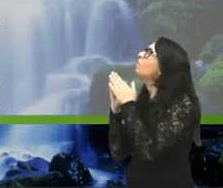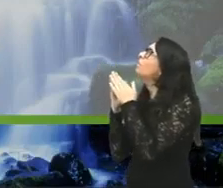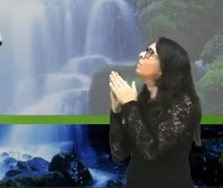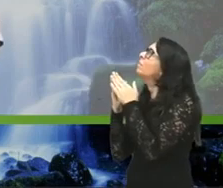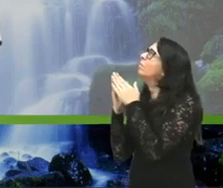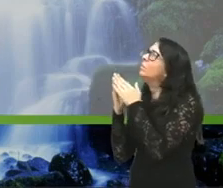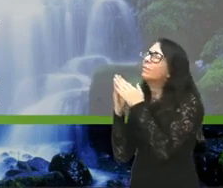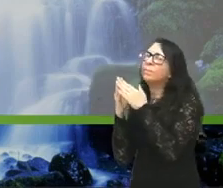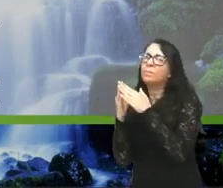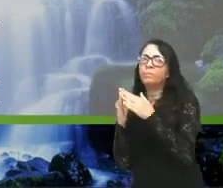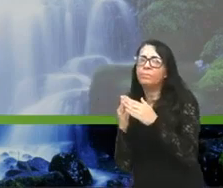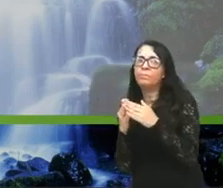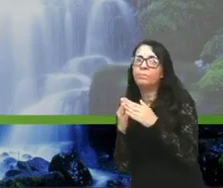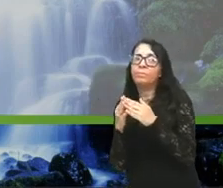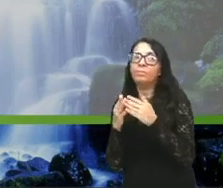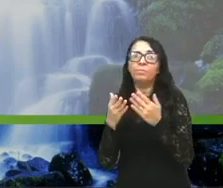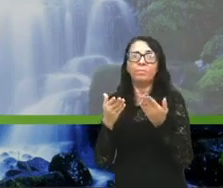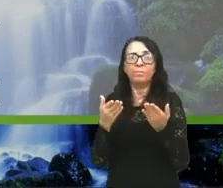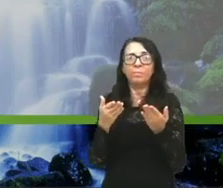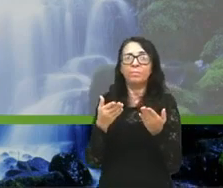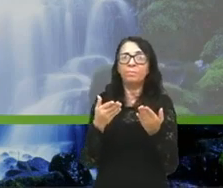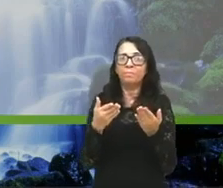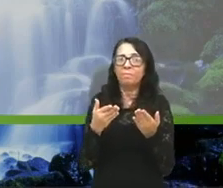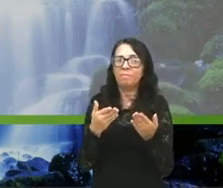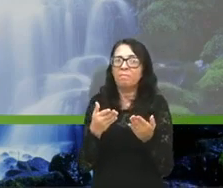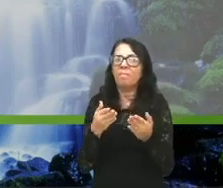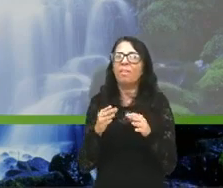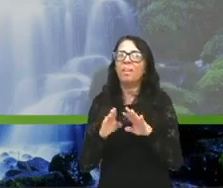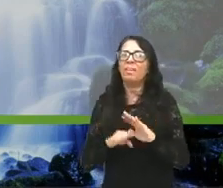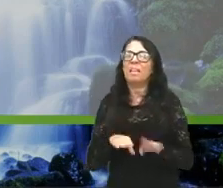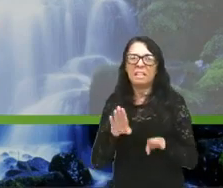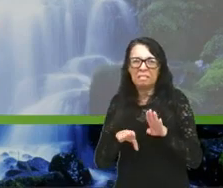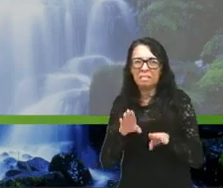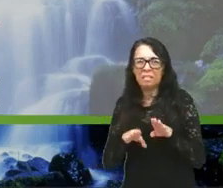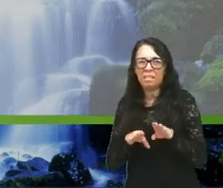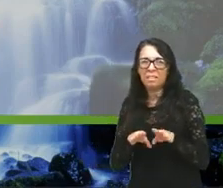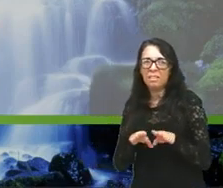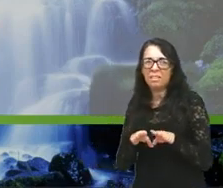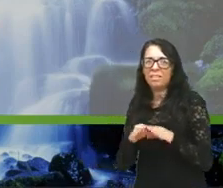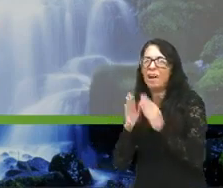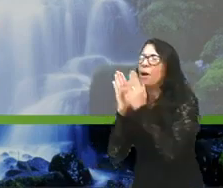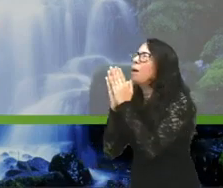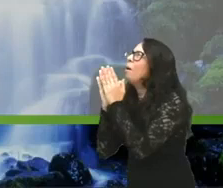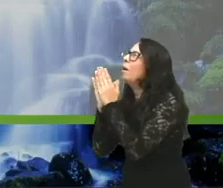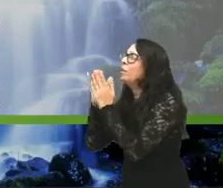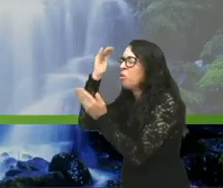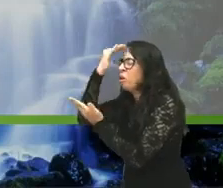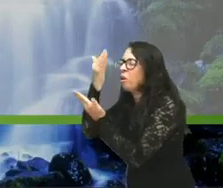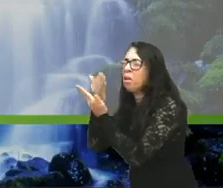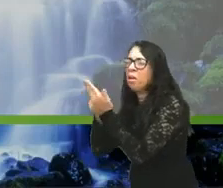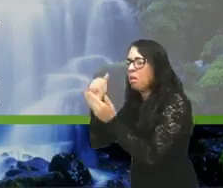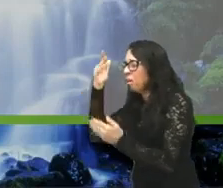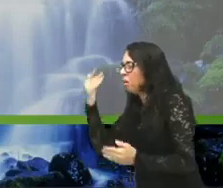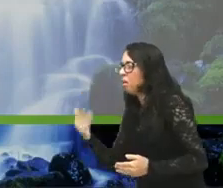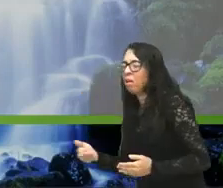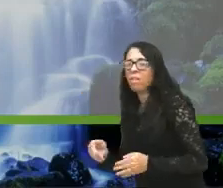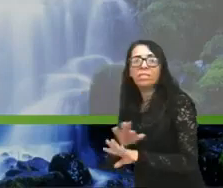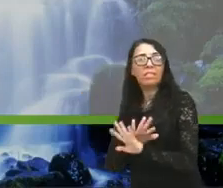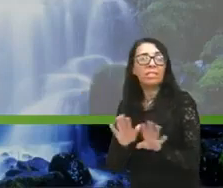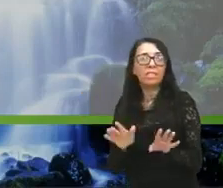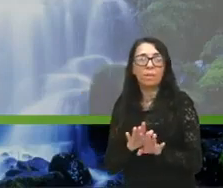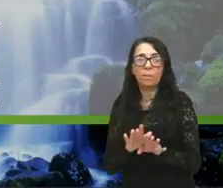mas impulsionados pelo diabo, que enche os seus corações de ambições.